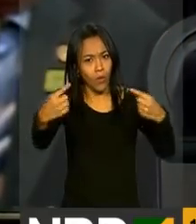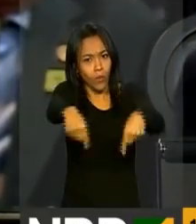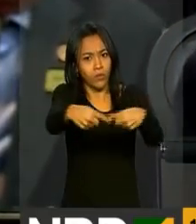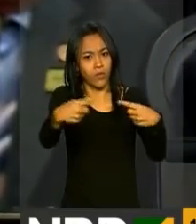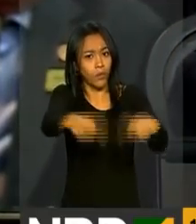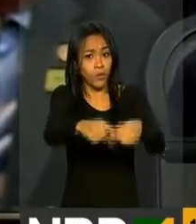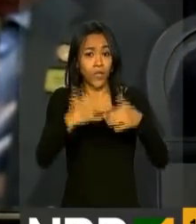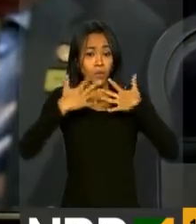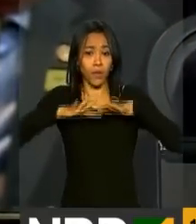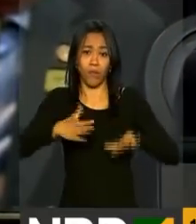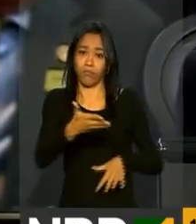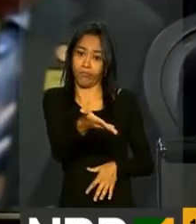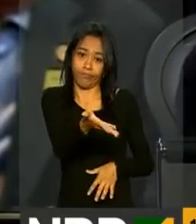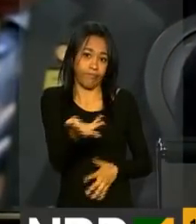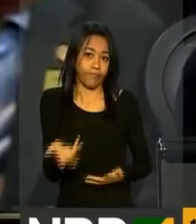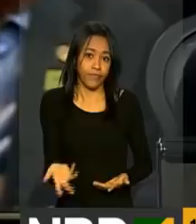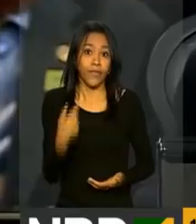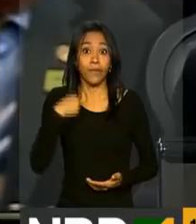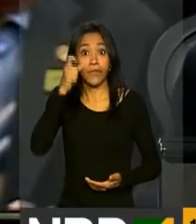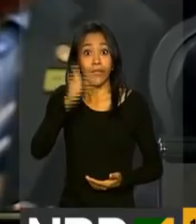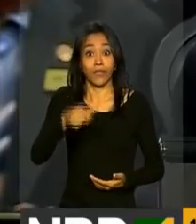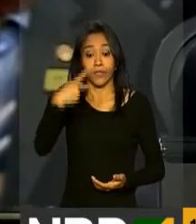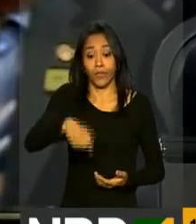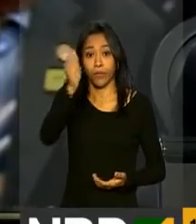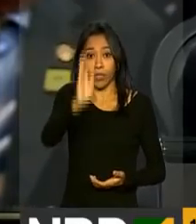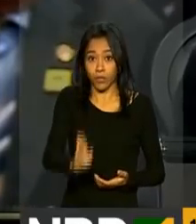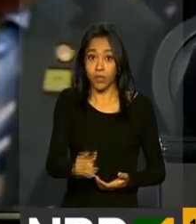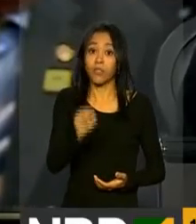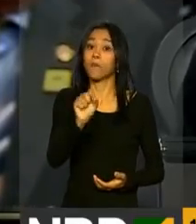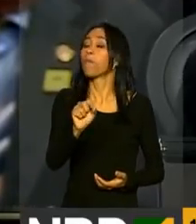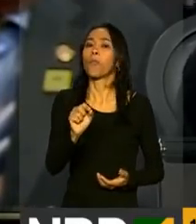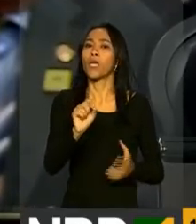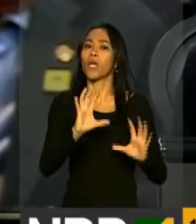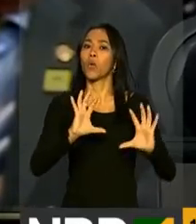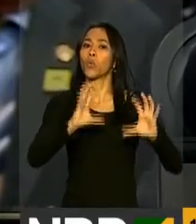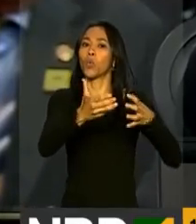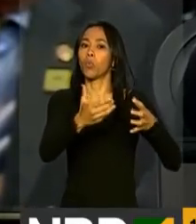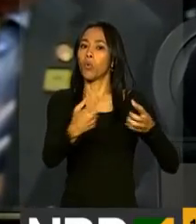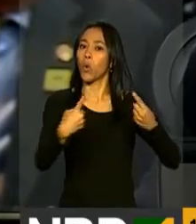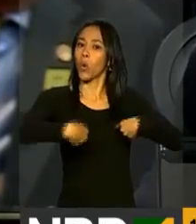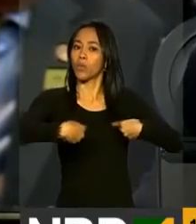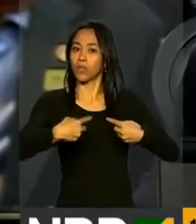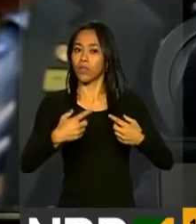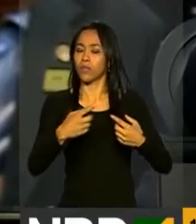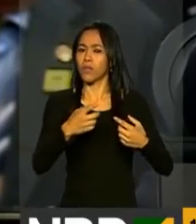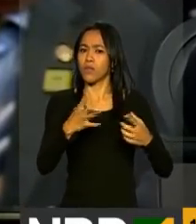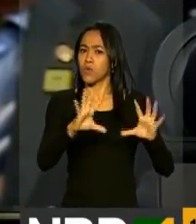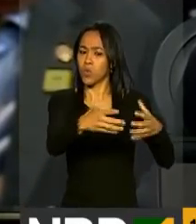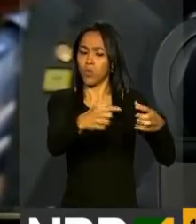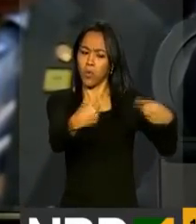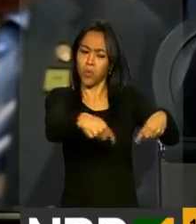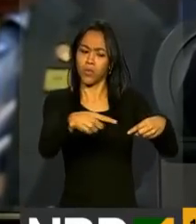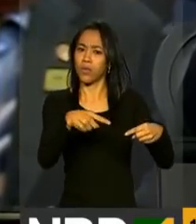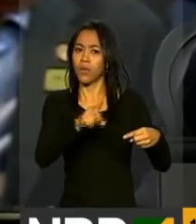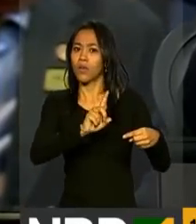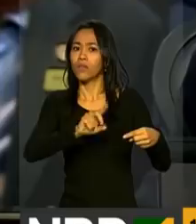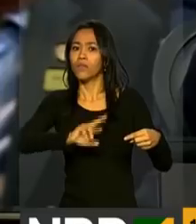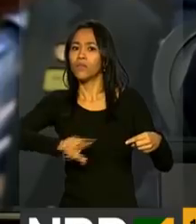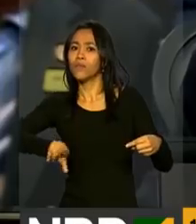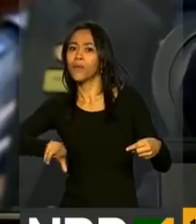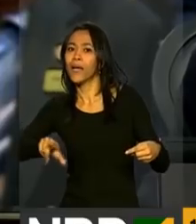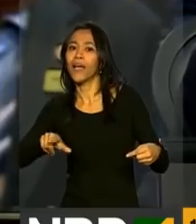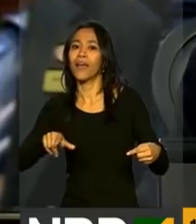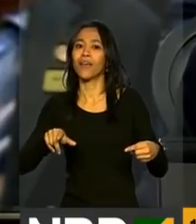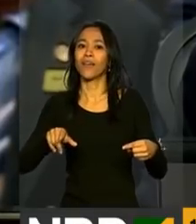já que aliás é interessante aqui no brasil o final da oposição não é um fenômeno jurídico é um